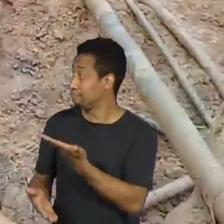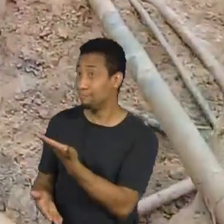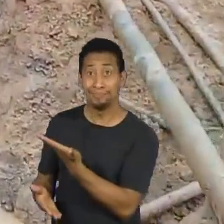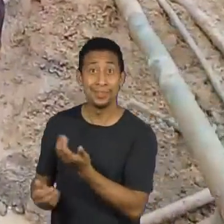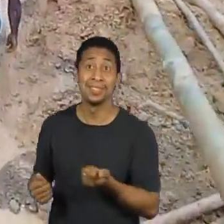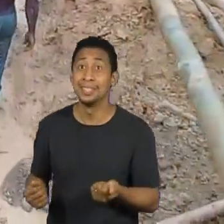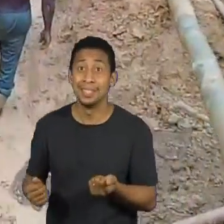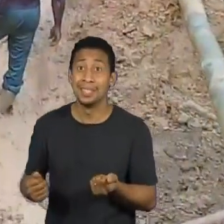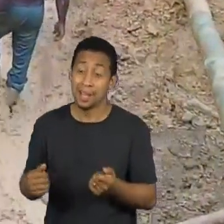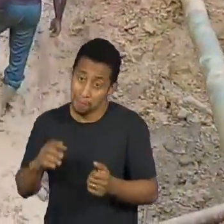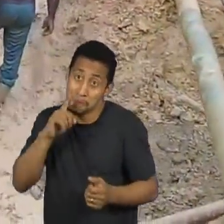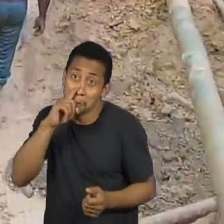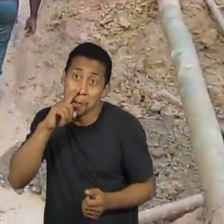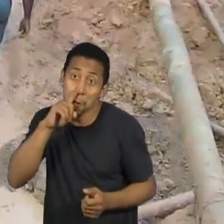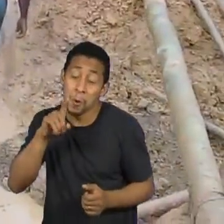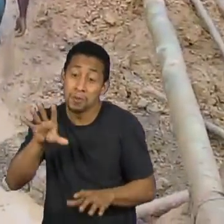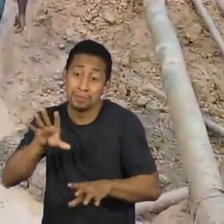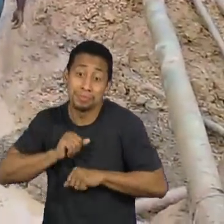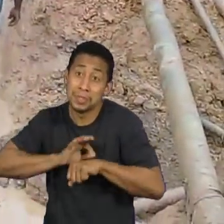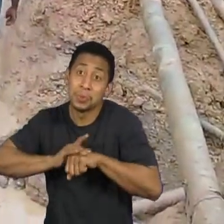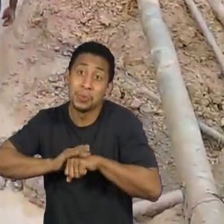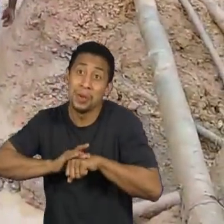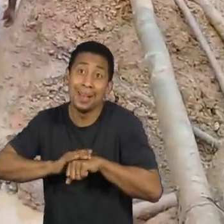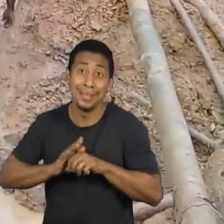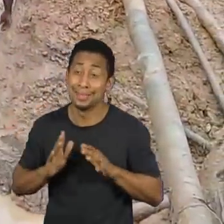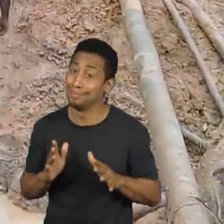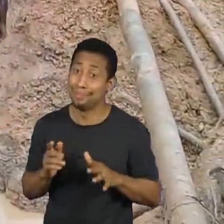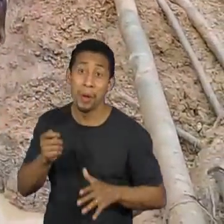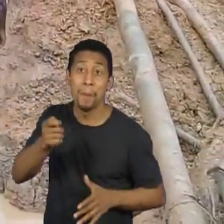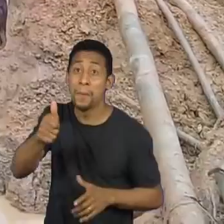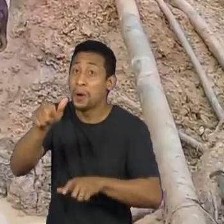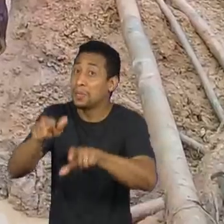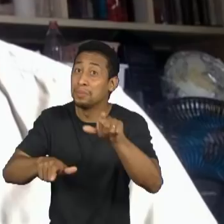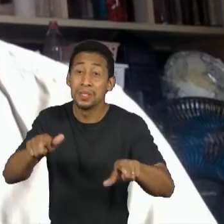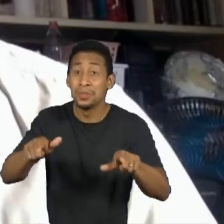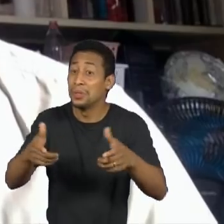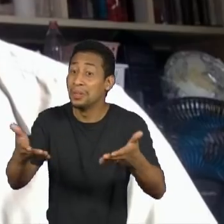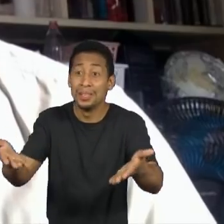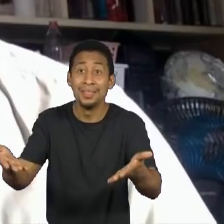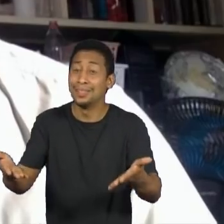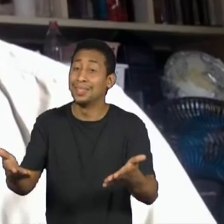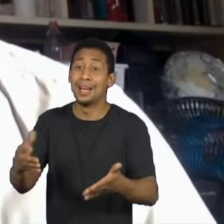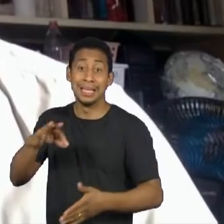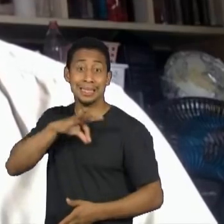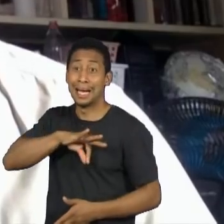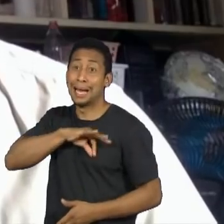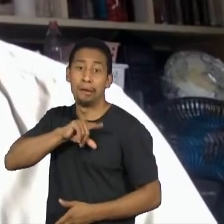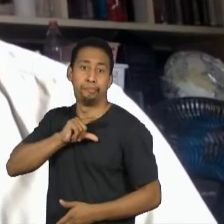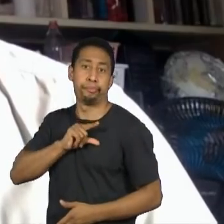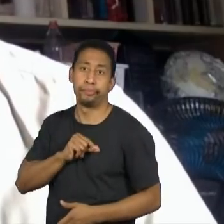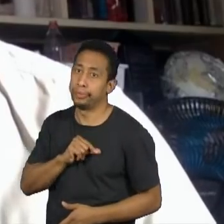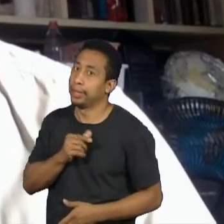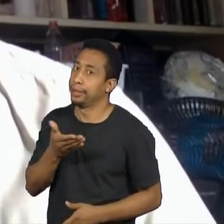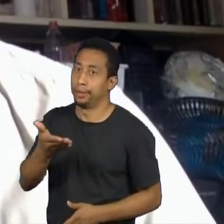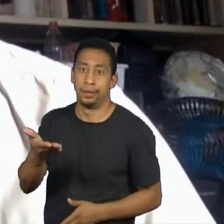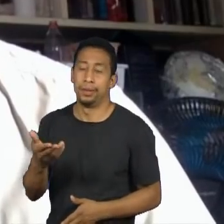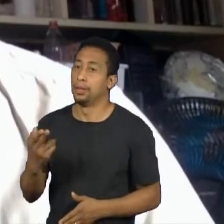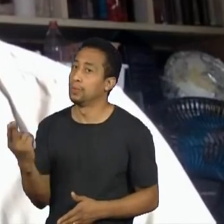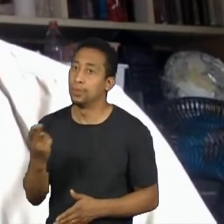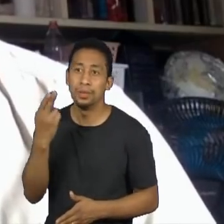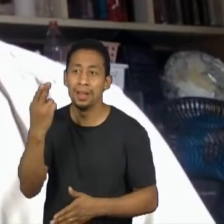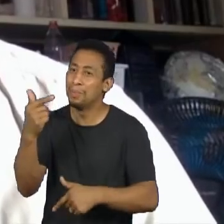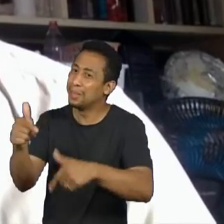estão submetidas, né? Um negócio em que poucas pessoas ganham, ele não é sustentável, nem socialmente,